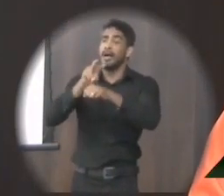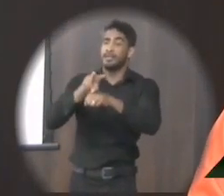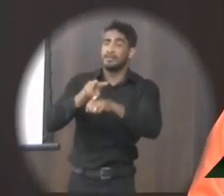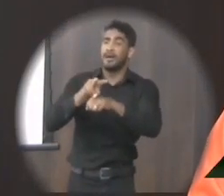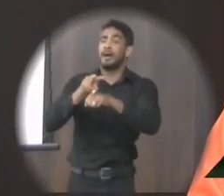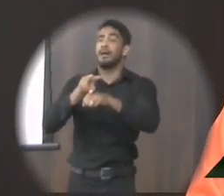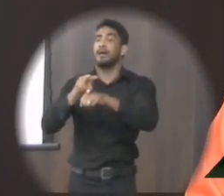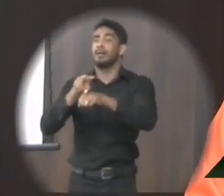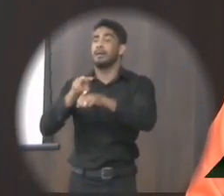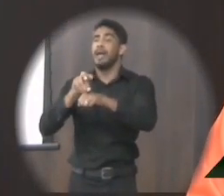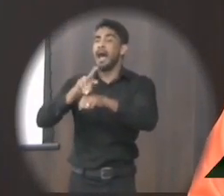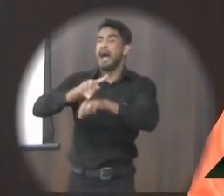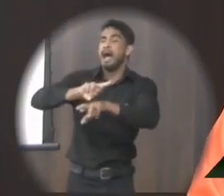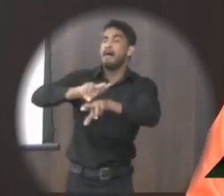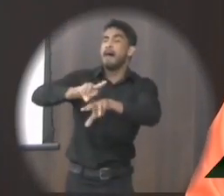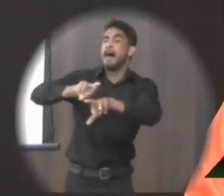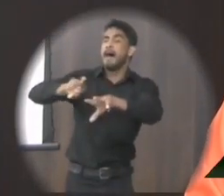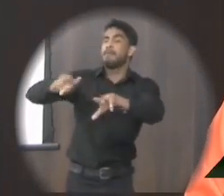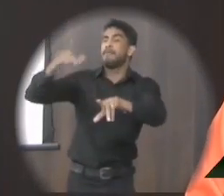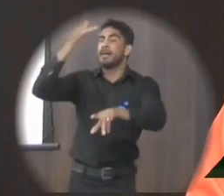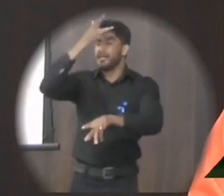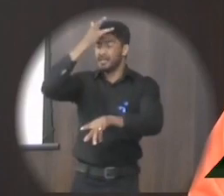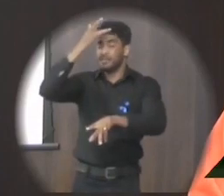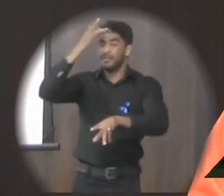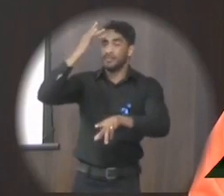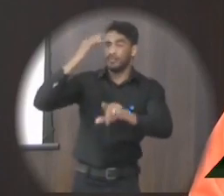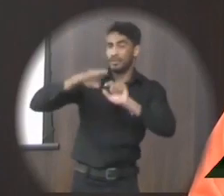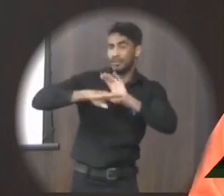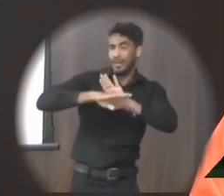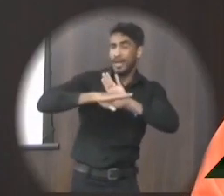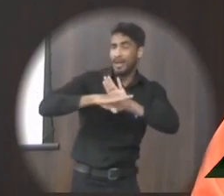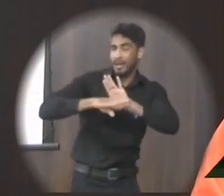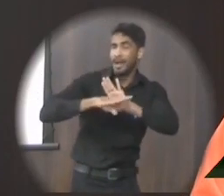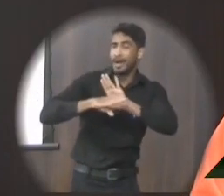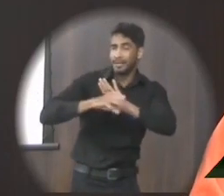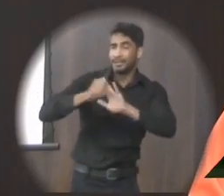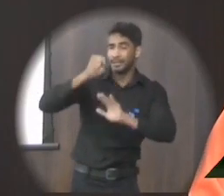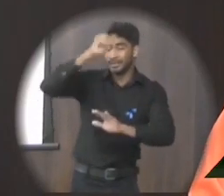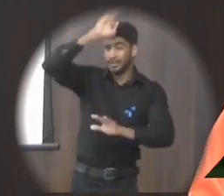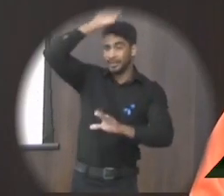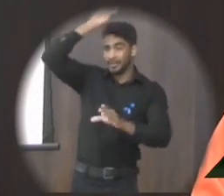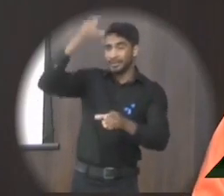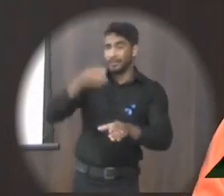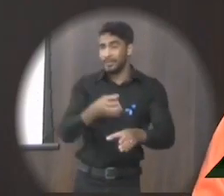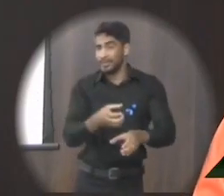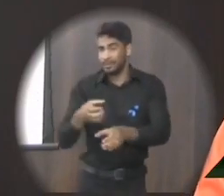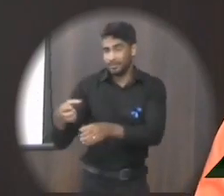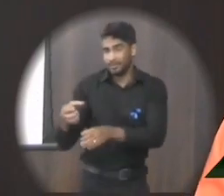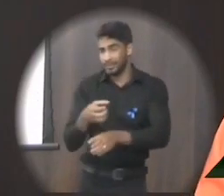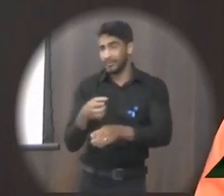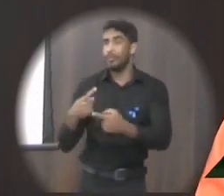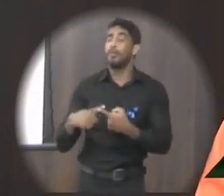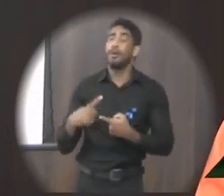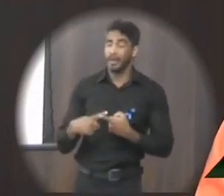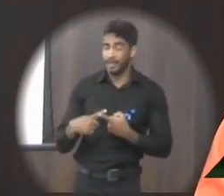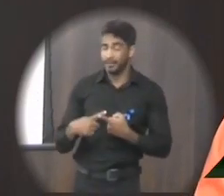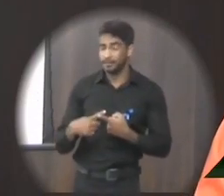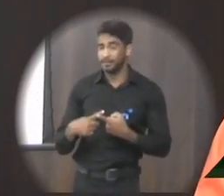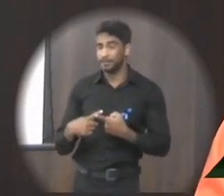pessoas socorridas ou atendidas pela instituição nesse período. Uma vez